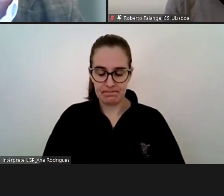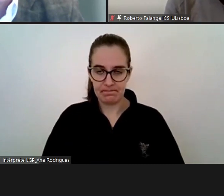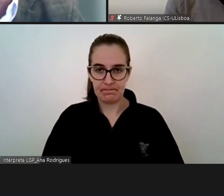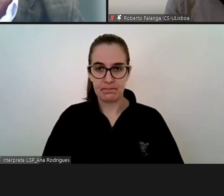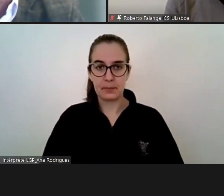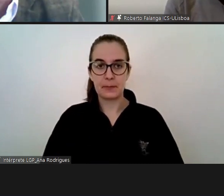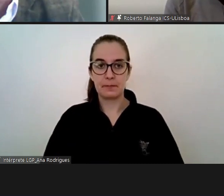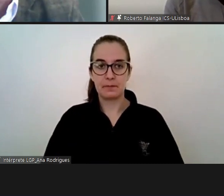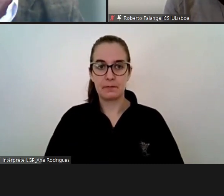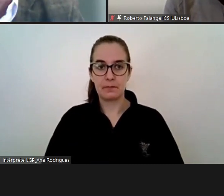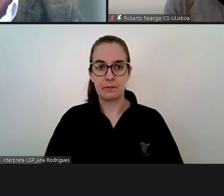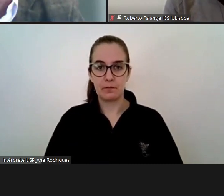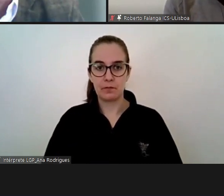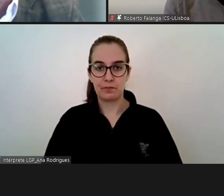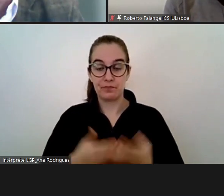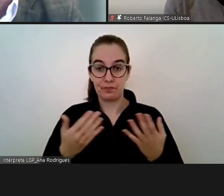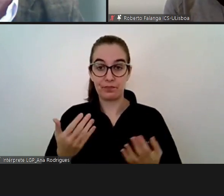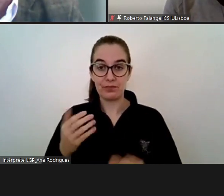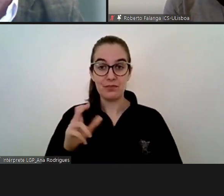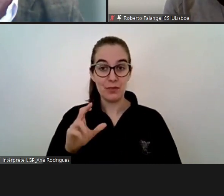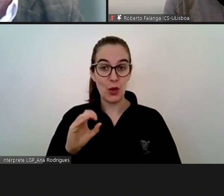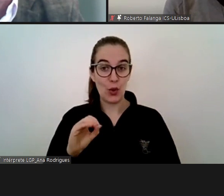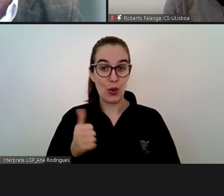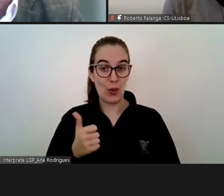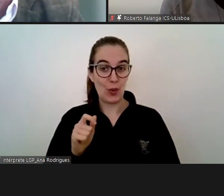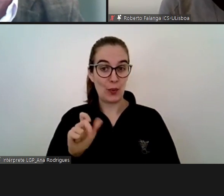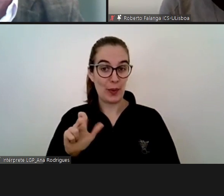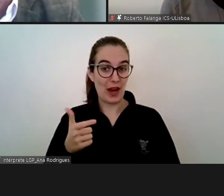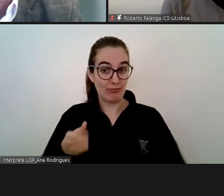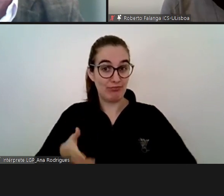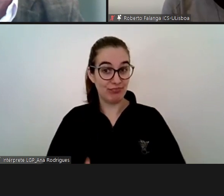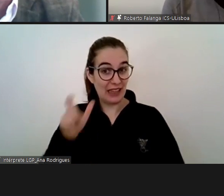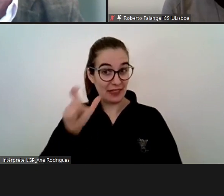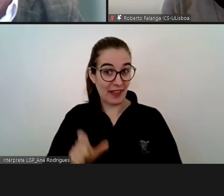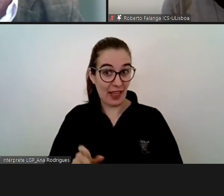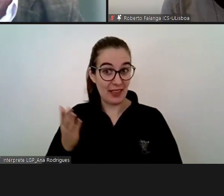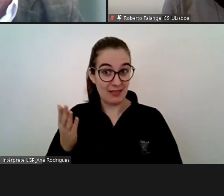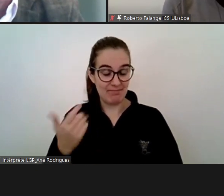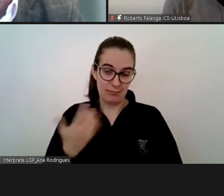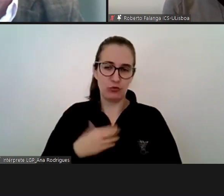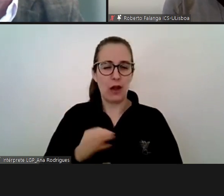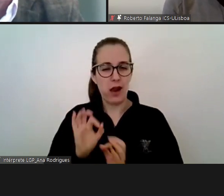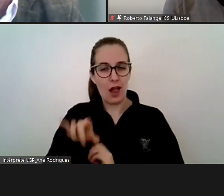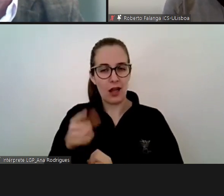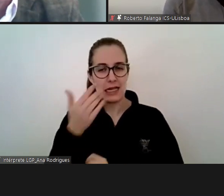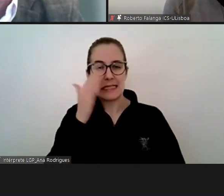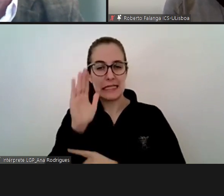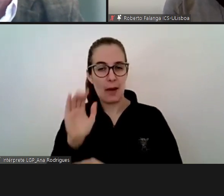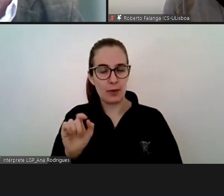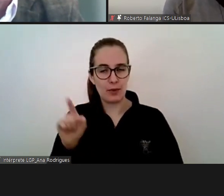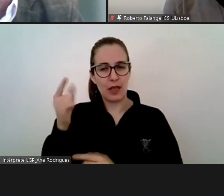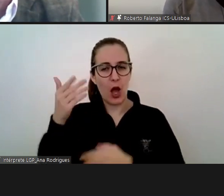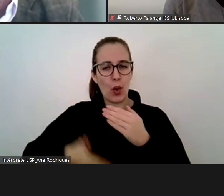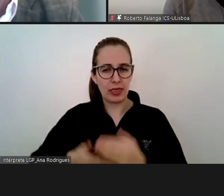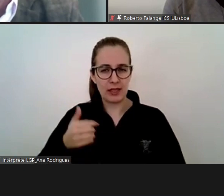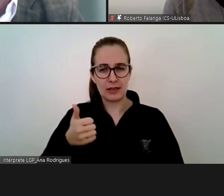eu, por acaso, o Roberto é italiano e eu queria dar um exemplo muito interessante que vem de Itália, que se passa em Bolonha, que